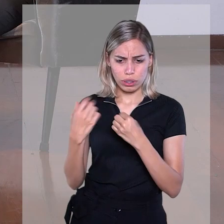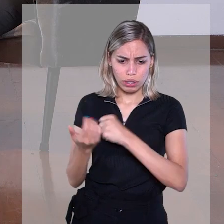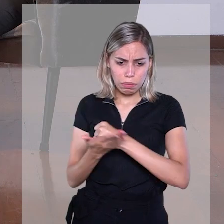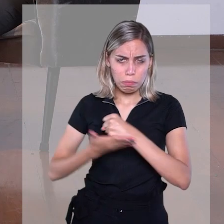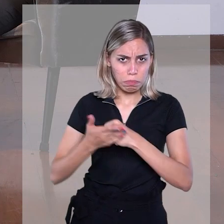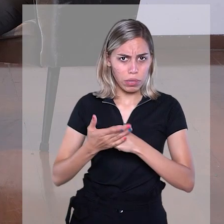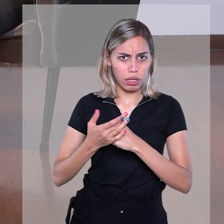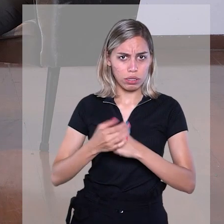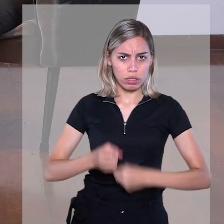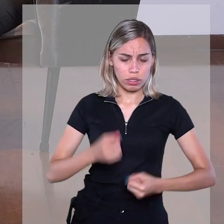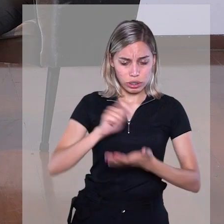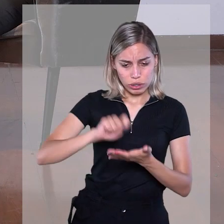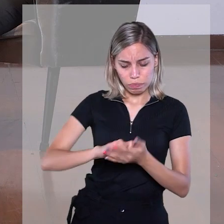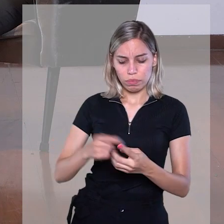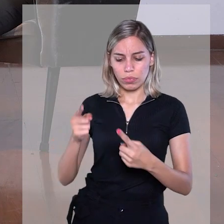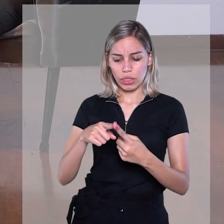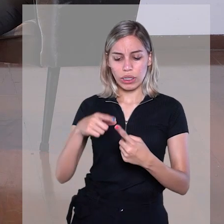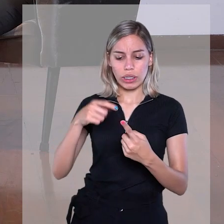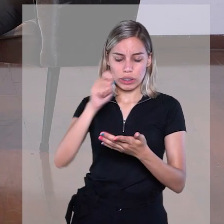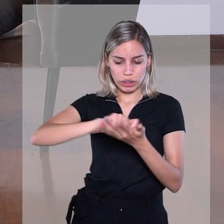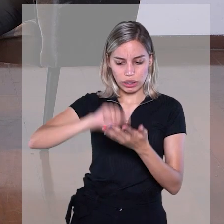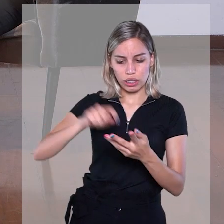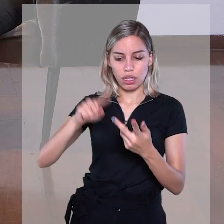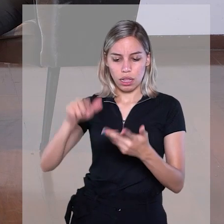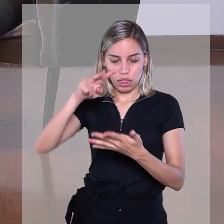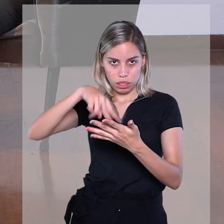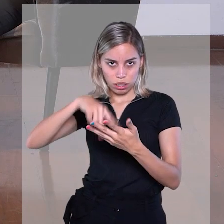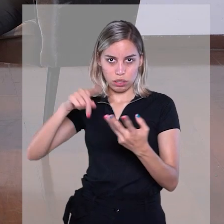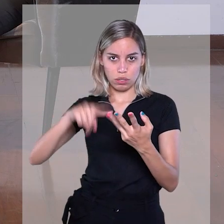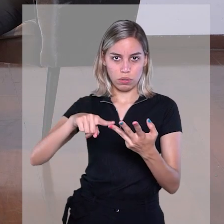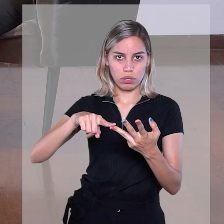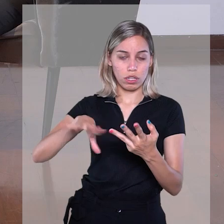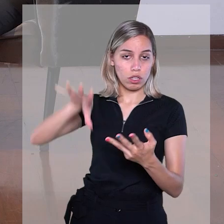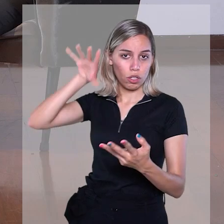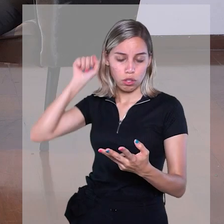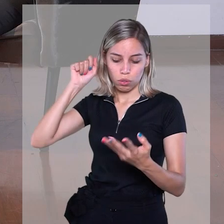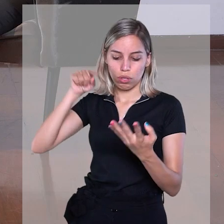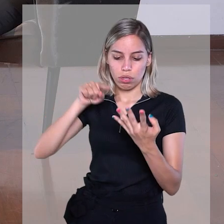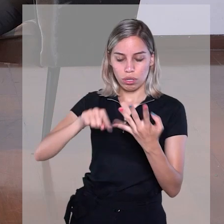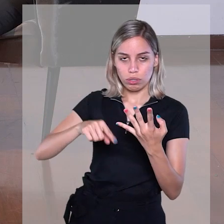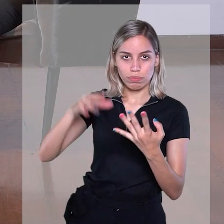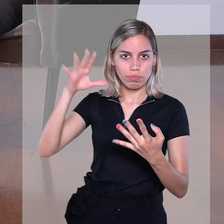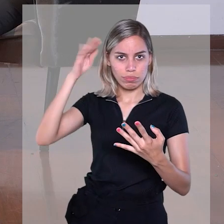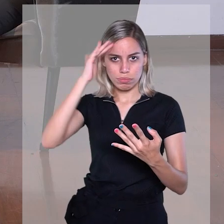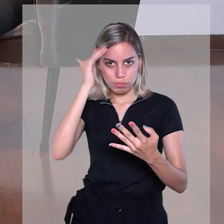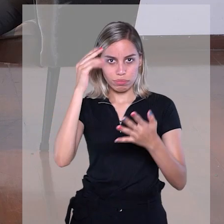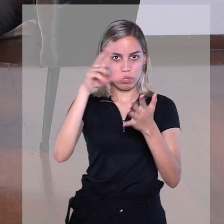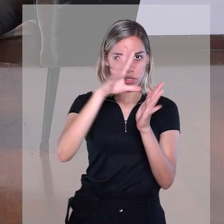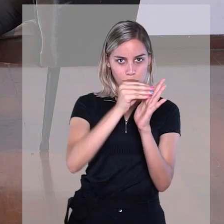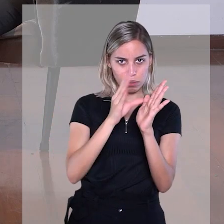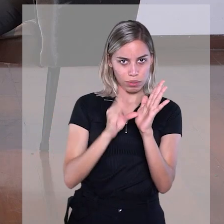a inter-relação dos códigos. É um treino de